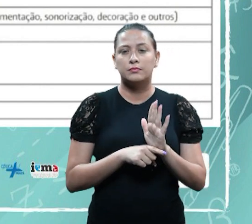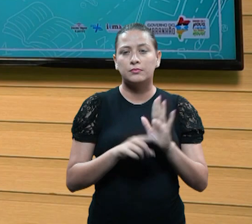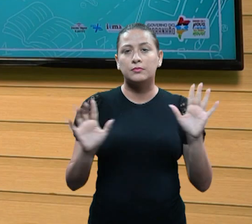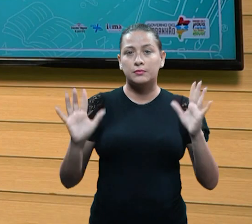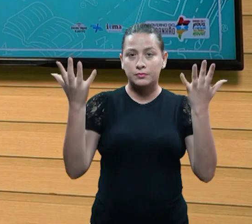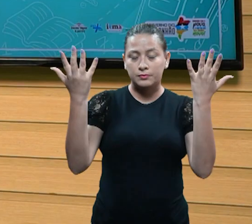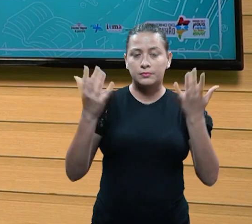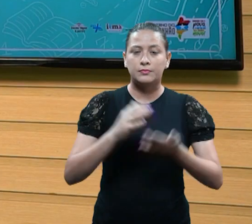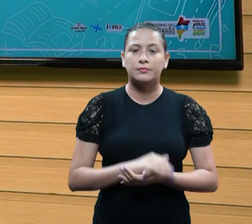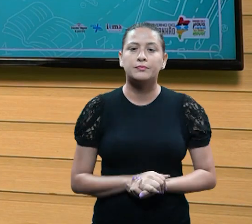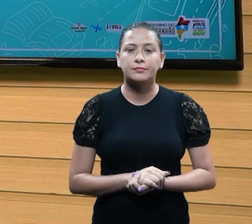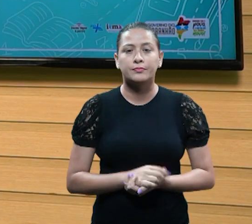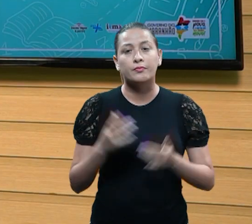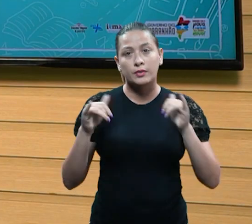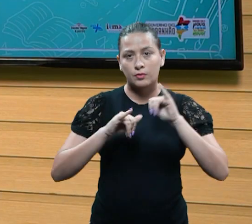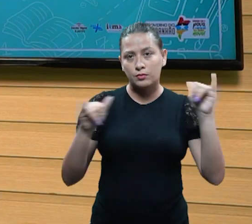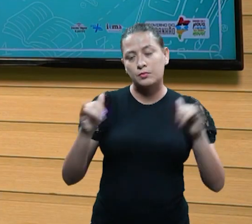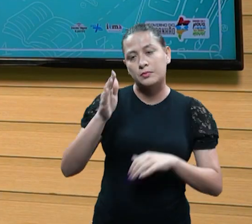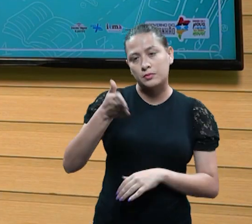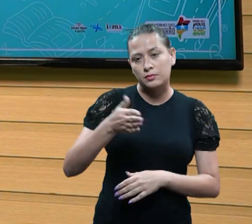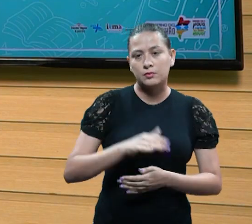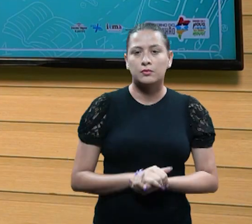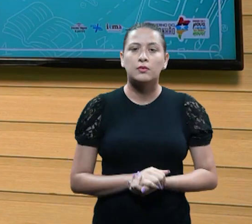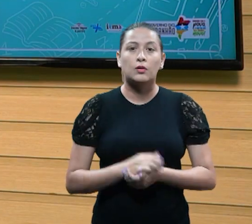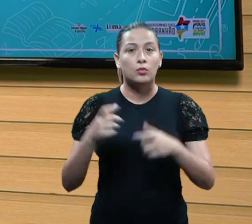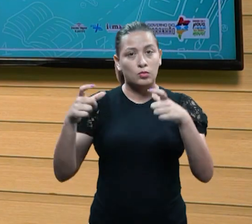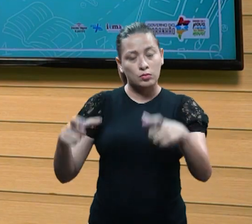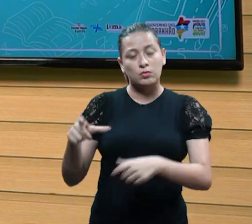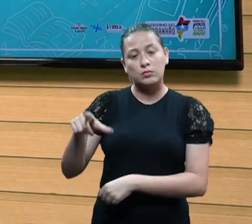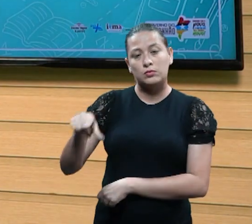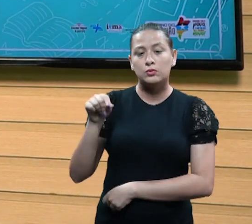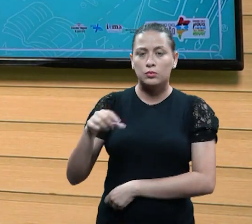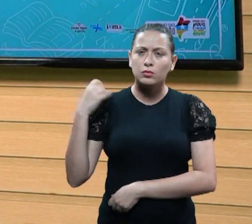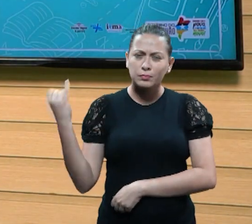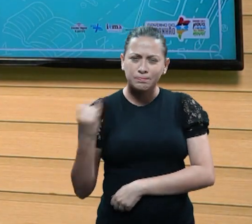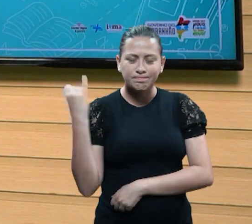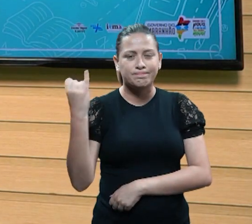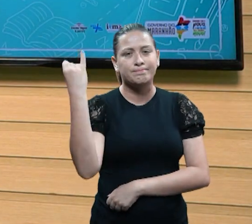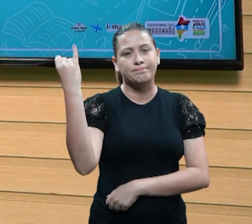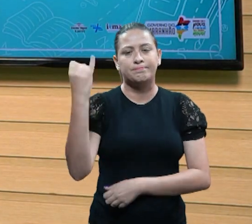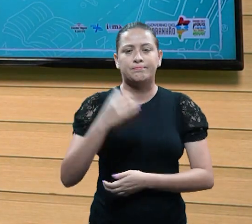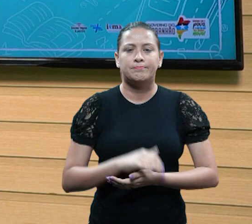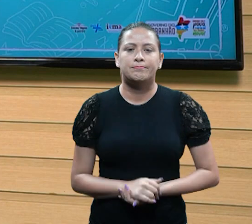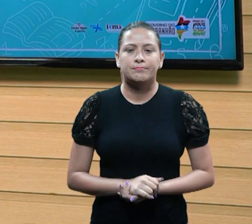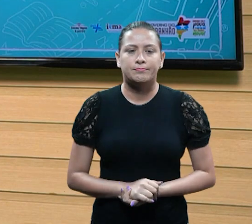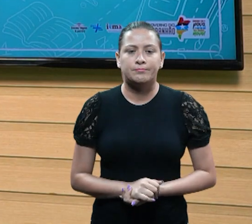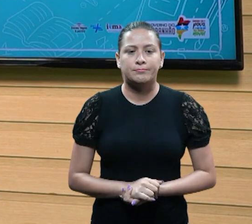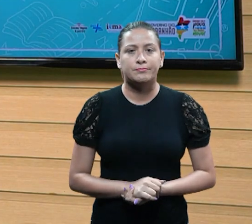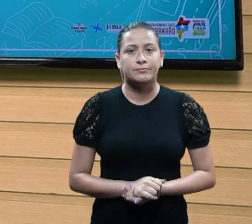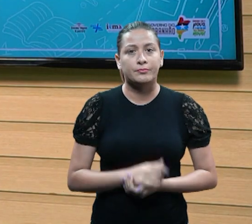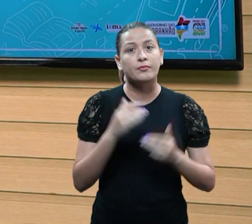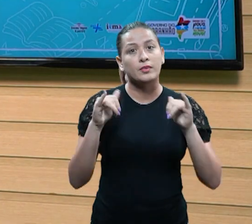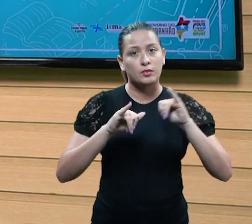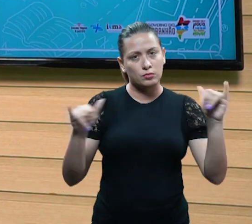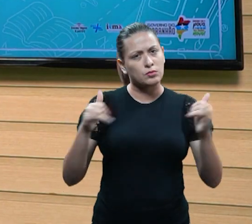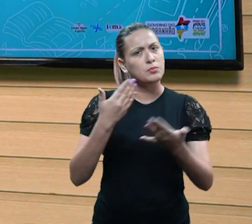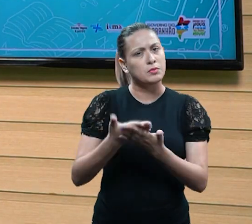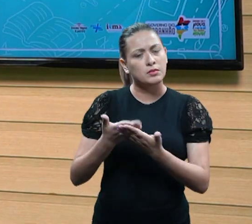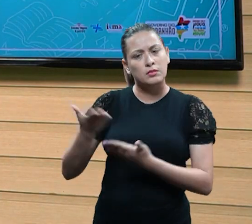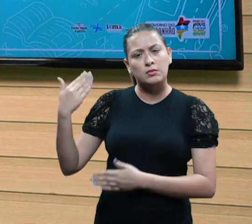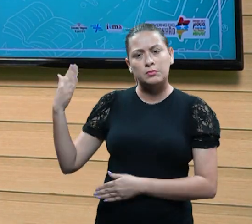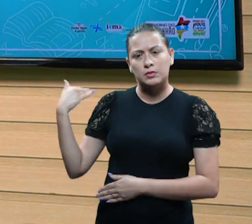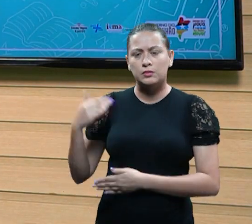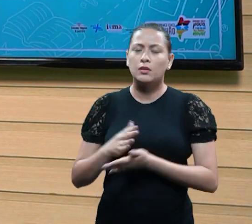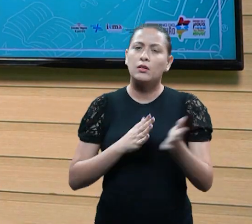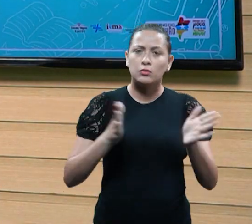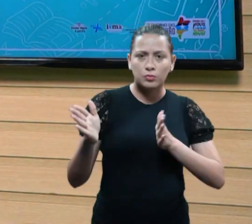eventos. Então, como eu falei para vocês, né, a escolha do local ela é imprescindível, né, a gente falou na aula passada, né, a